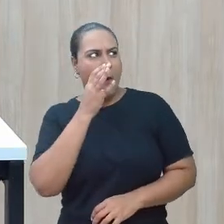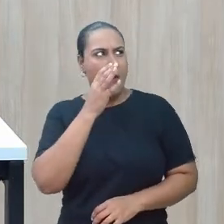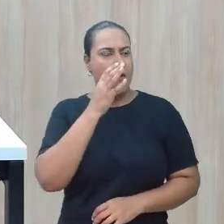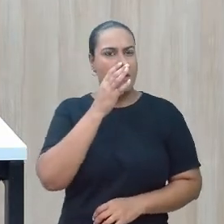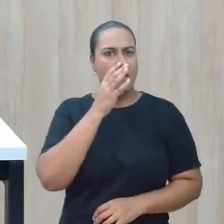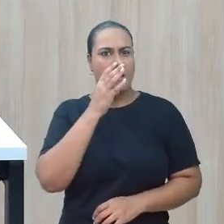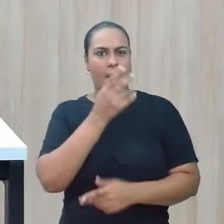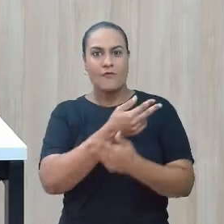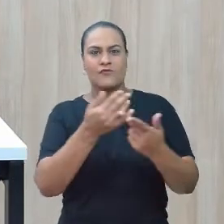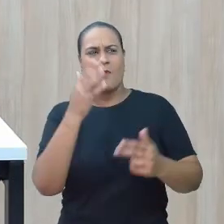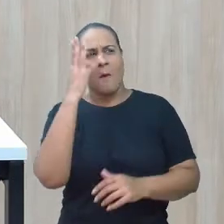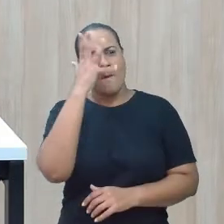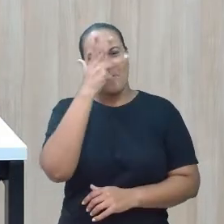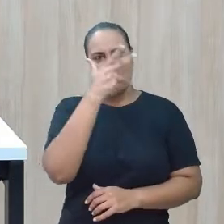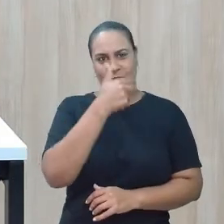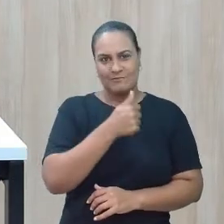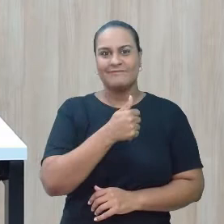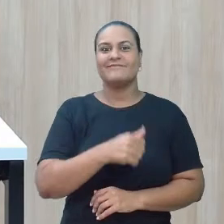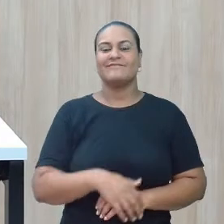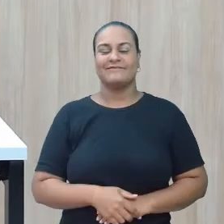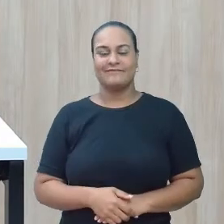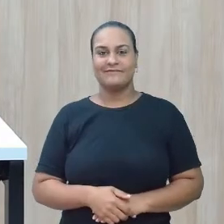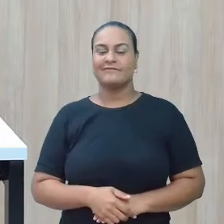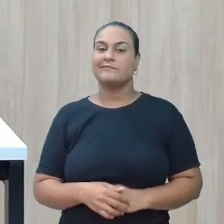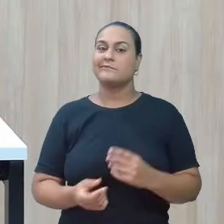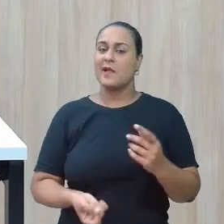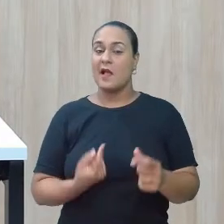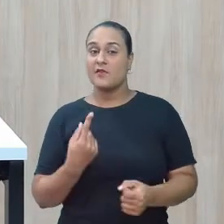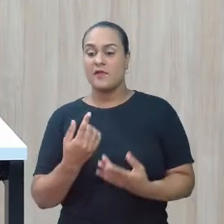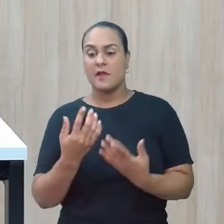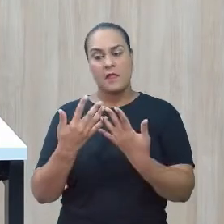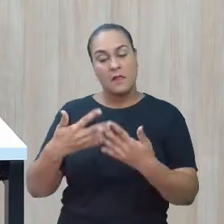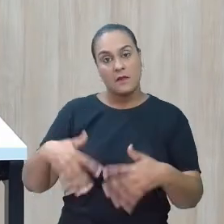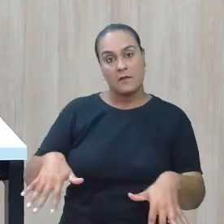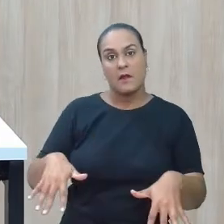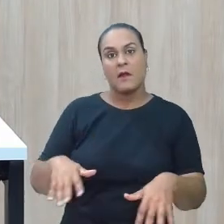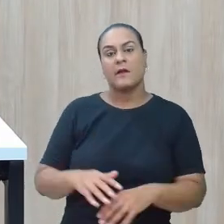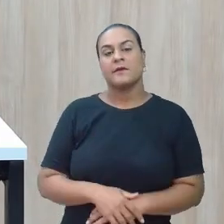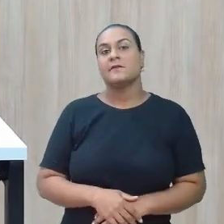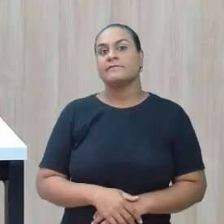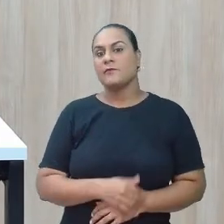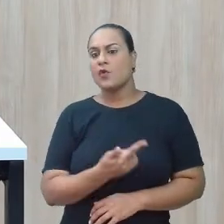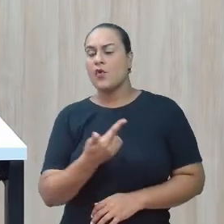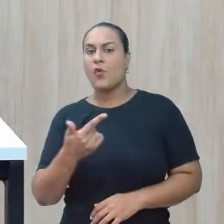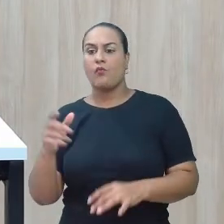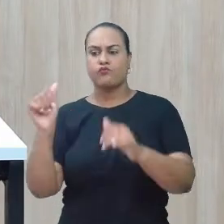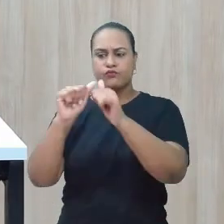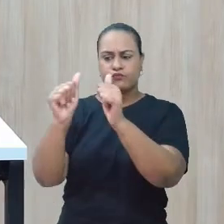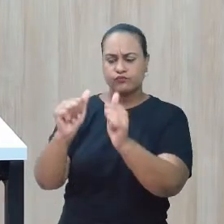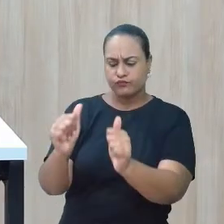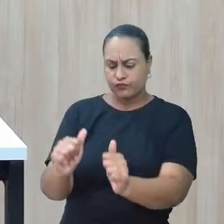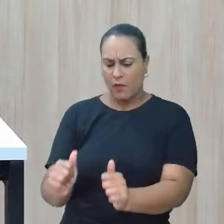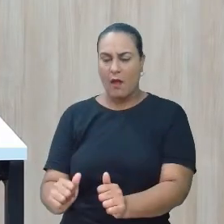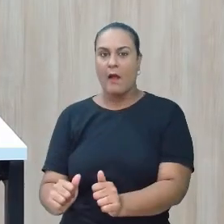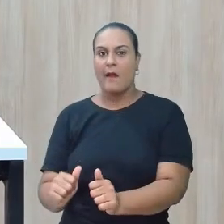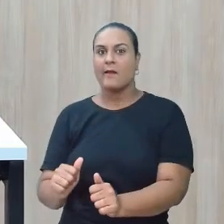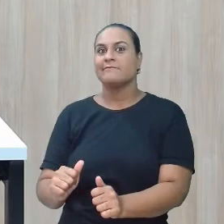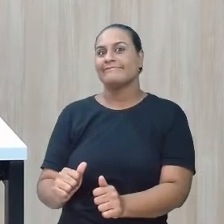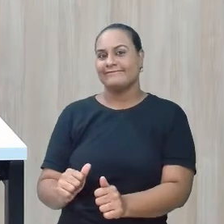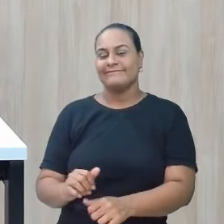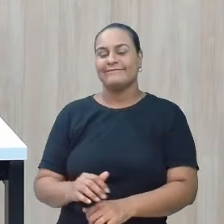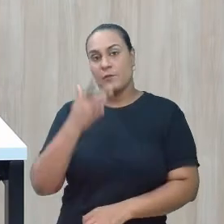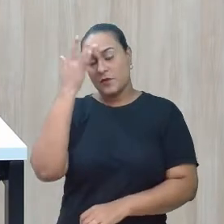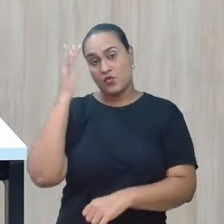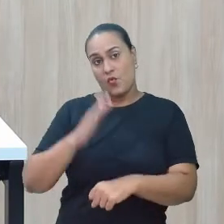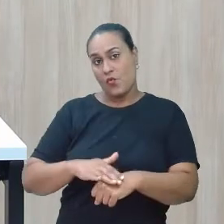que tem aí na nossa volta. Muitas vezes naturais e outras vezes obras de artes construídas, né, por pessoas